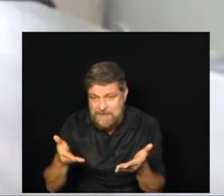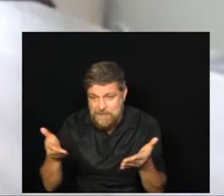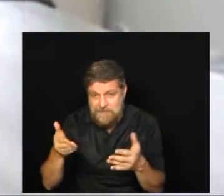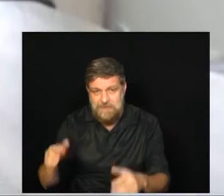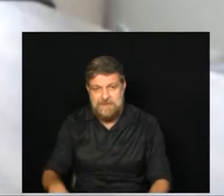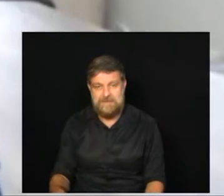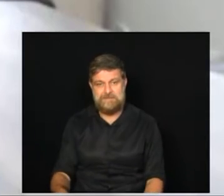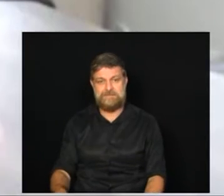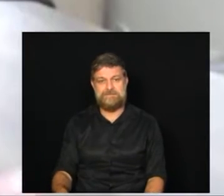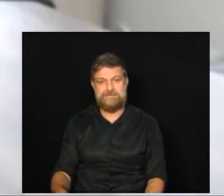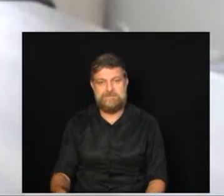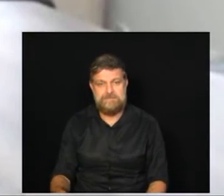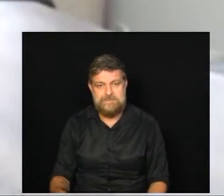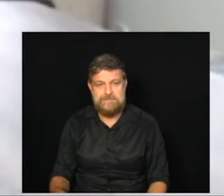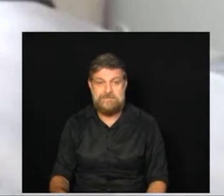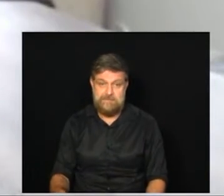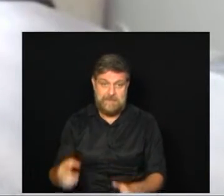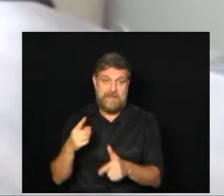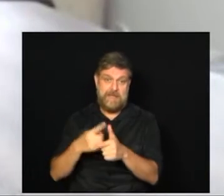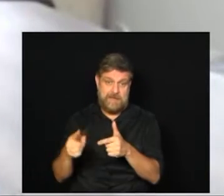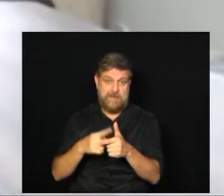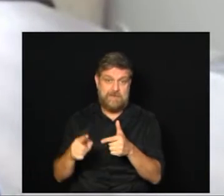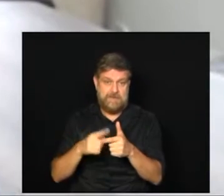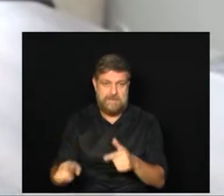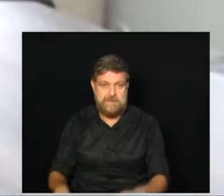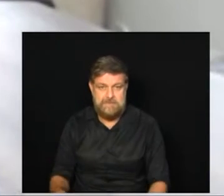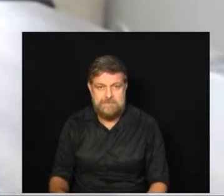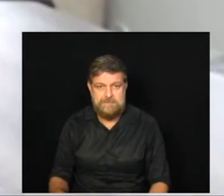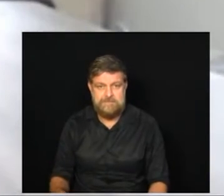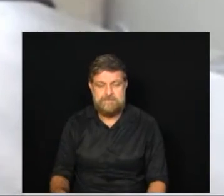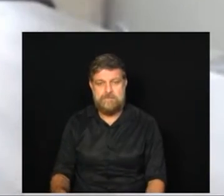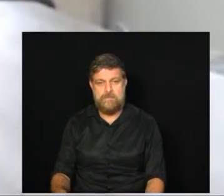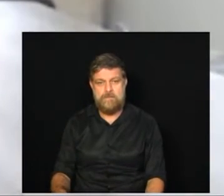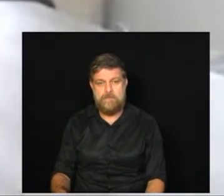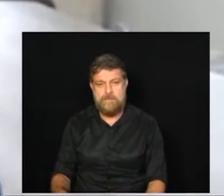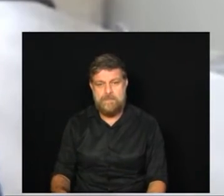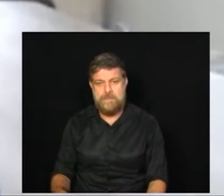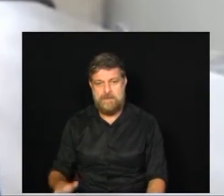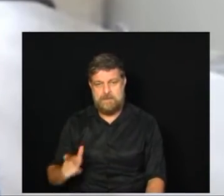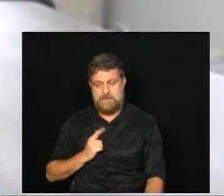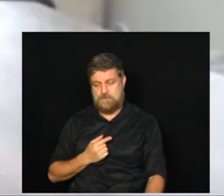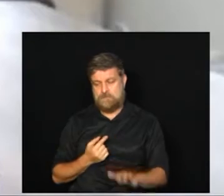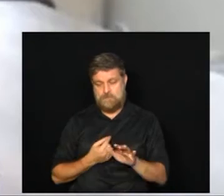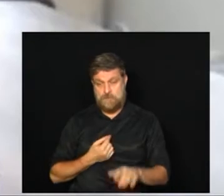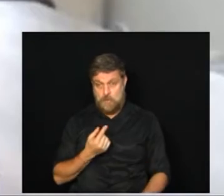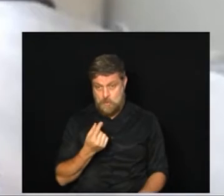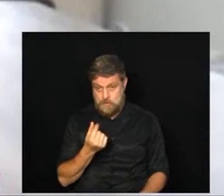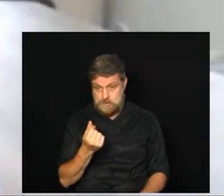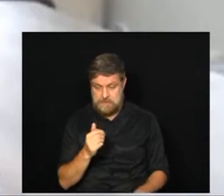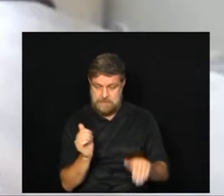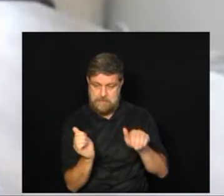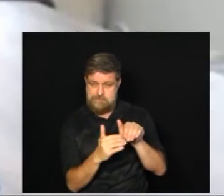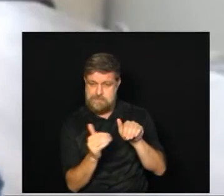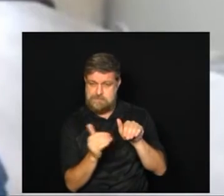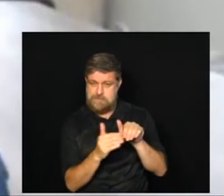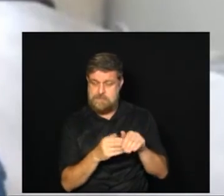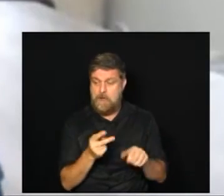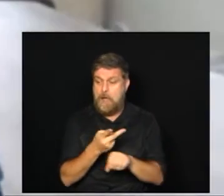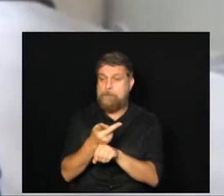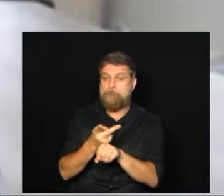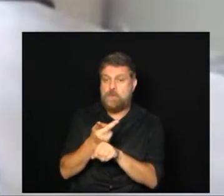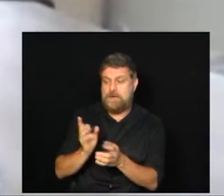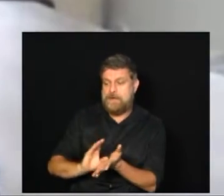tendo, né? Tem algumas regras, mas você continua tendo uma segurança na poupança. Só que hoje a poupança ela rende 70% da taxa básica de